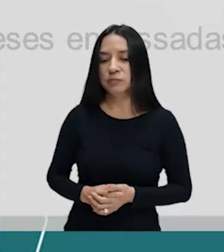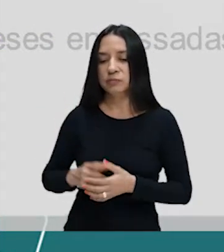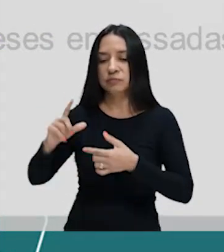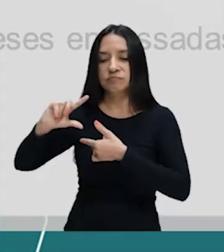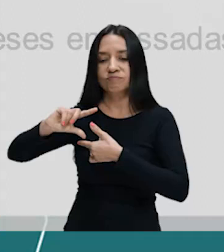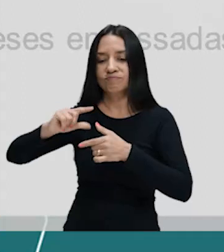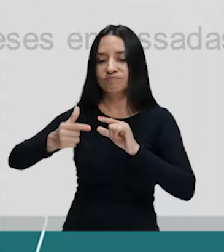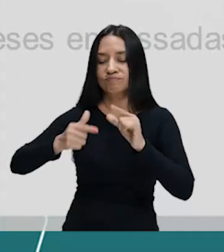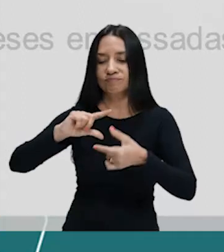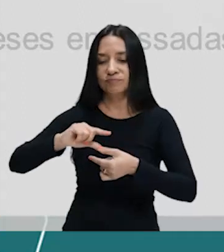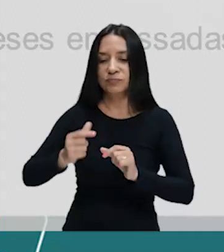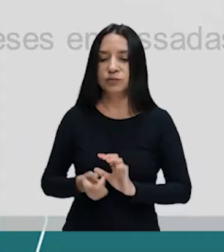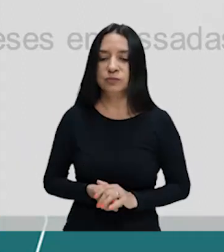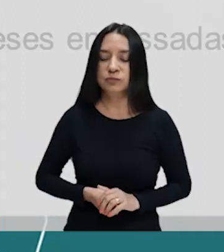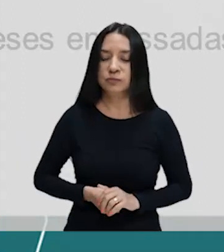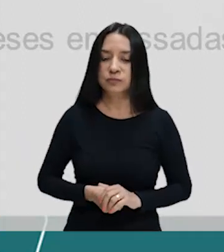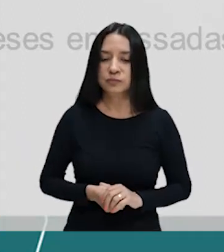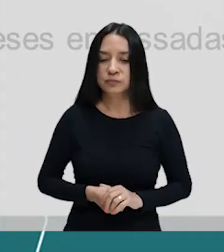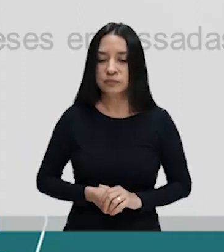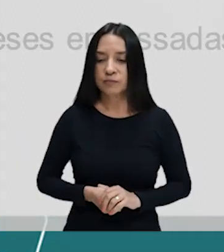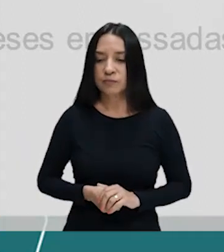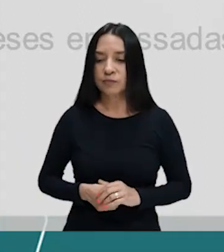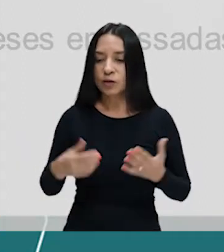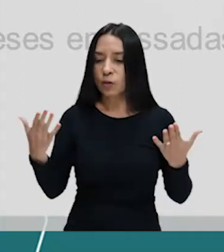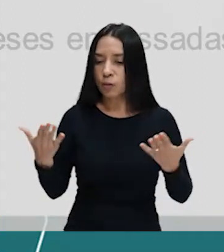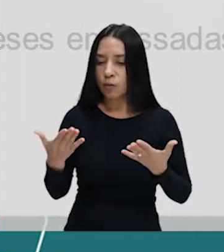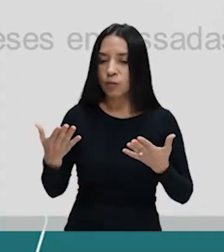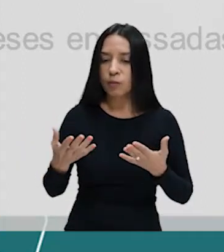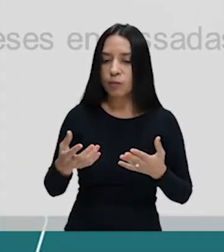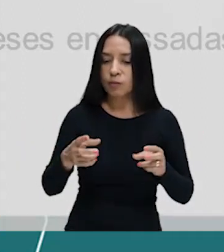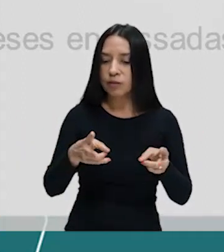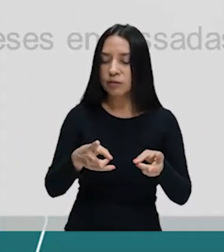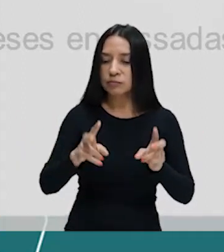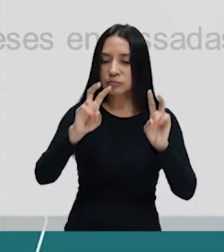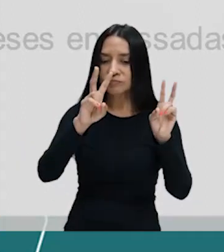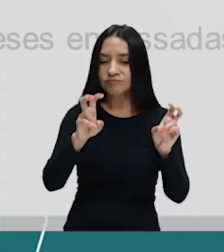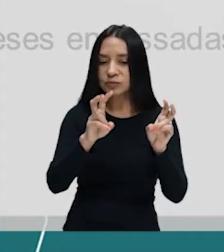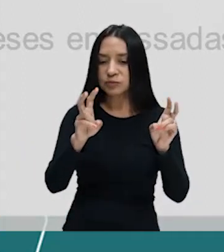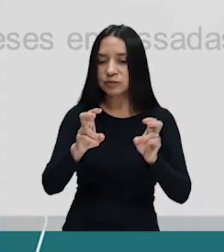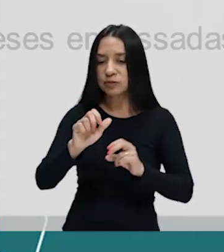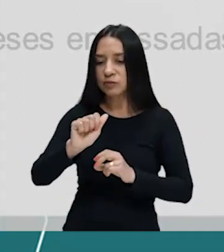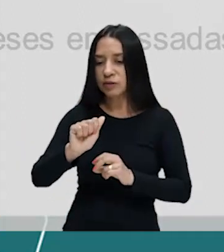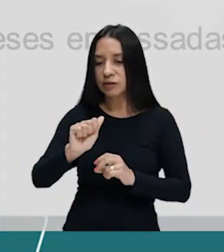estabeleceu-se como discurso acrítico. Olha a expressão acrítico, ou seja, sem